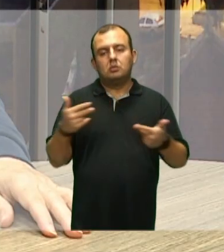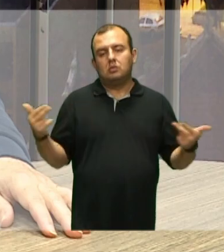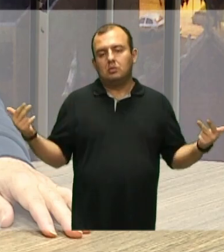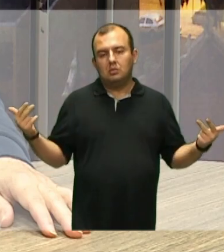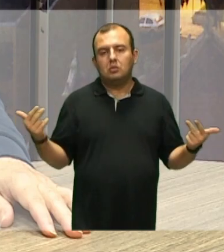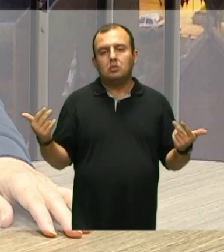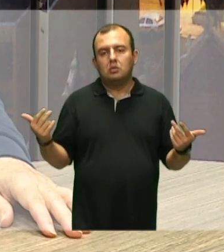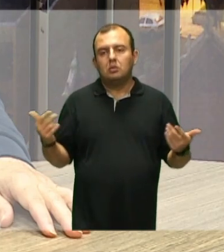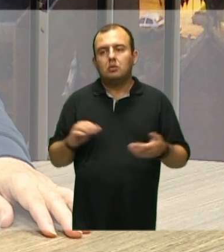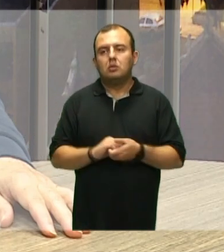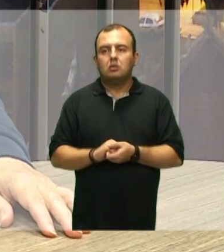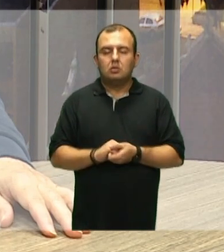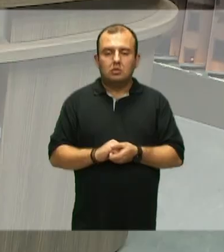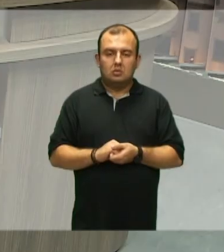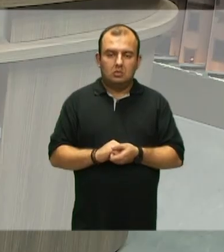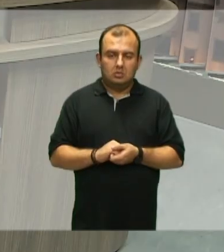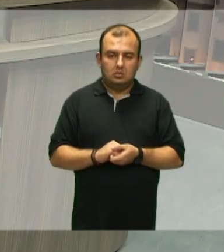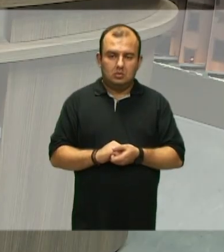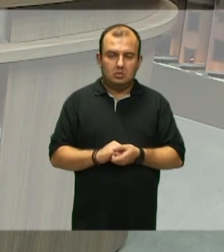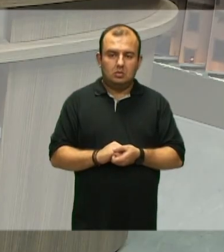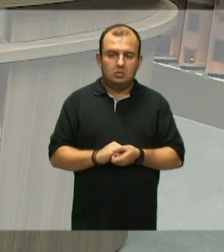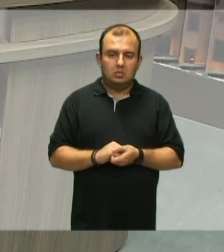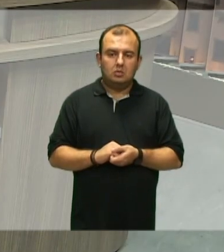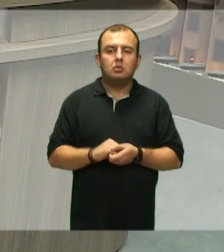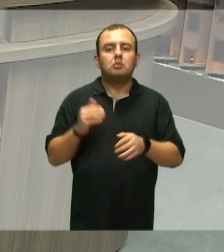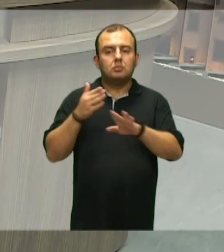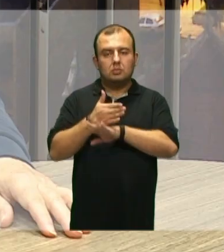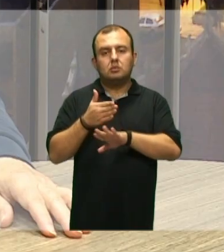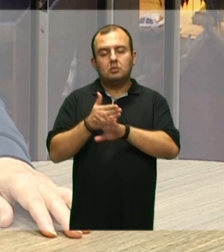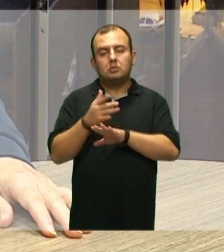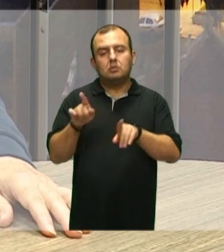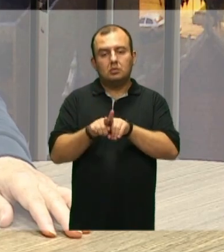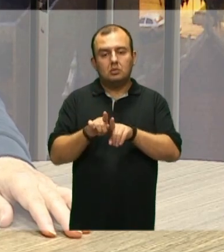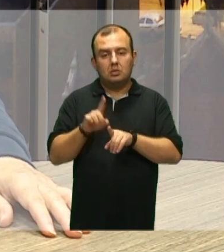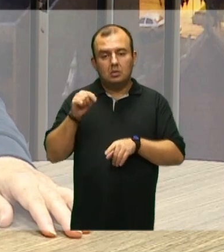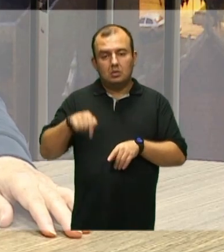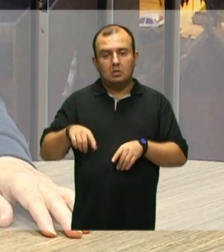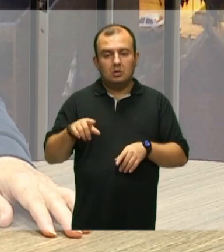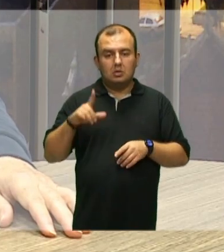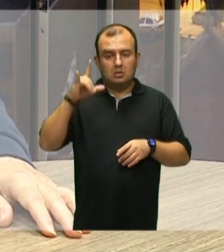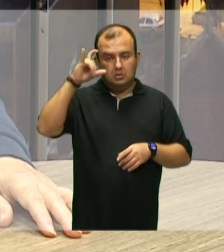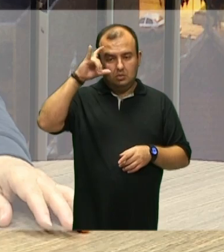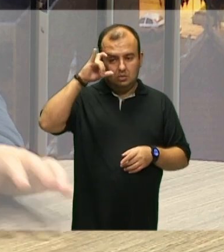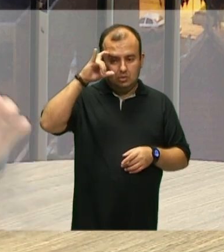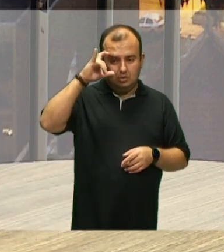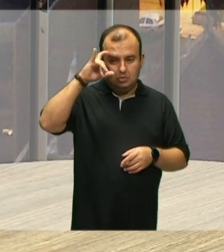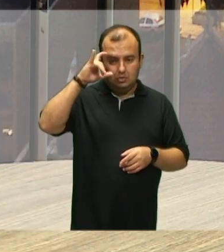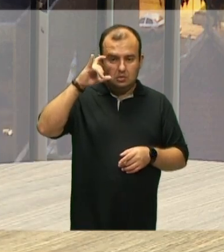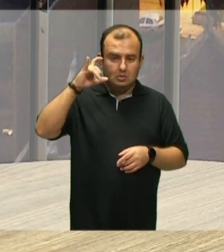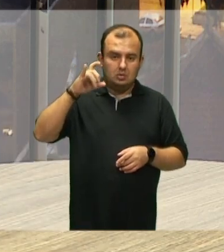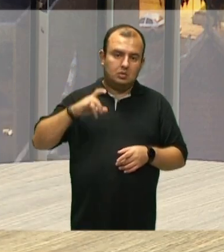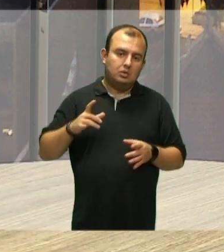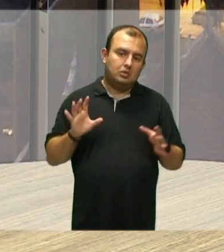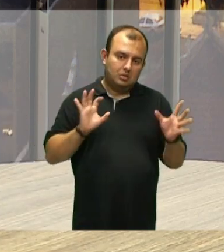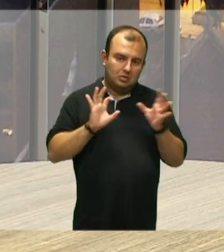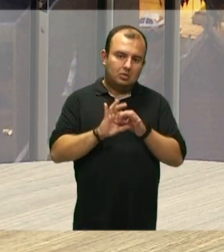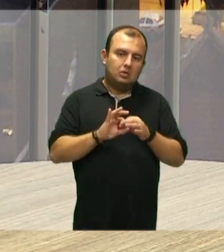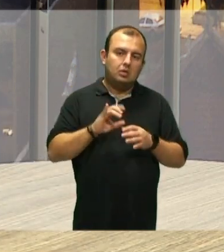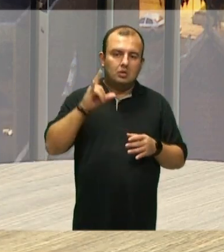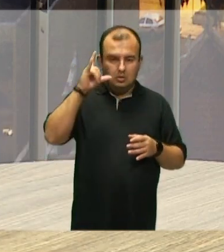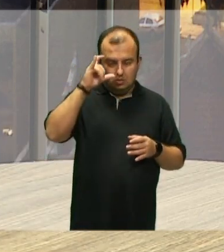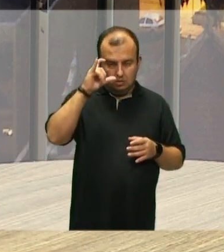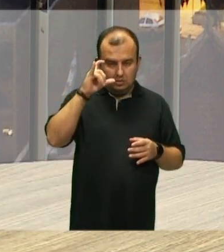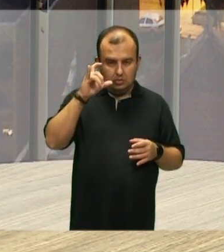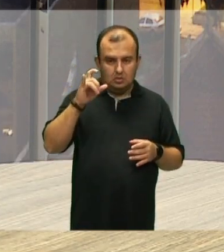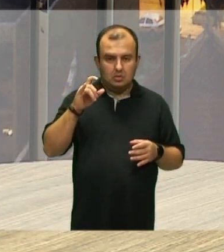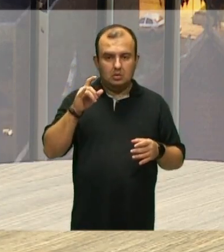mil maneiras, né? Sim. Também a participação. Só deixar que a gente está no Instagram, né? Eu sei que a galera hoje está muito aí conectada, a gente tanto está